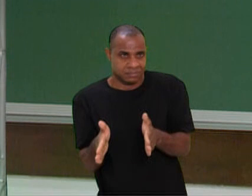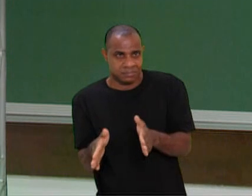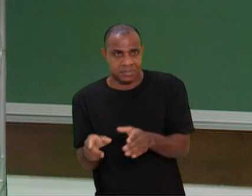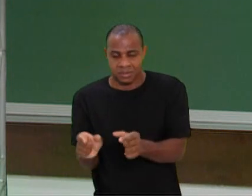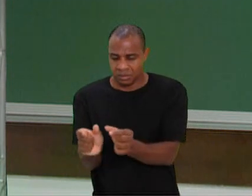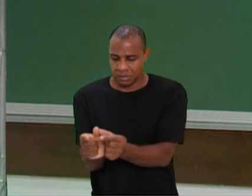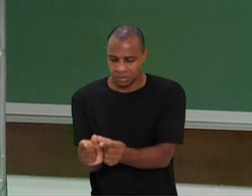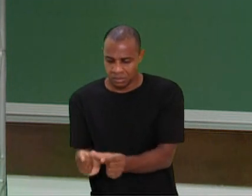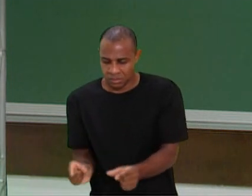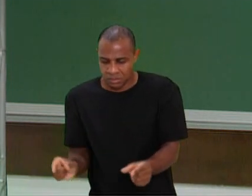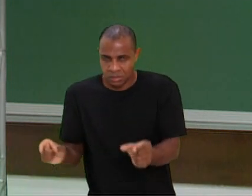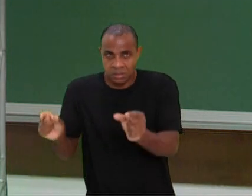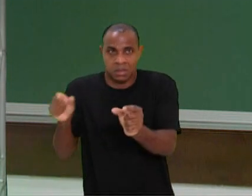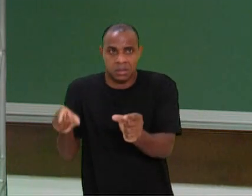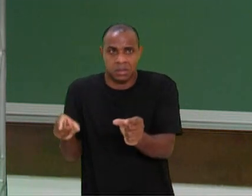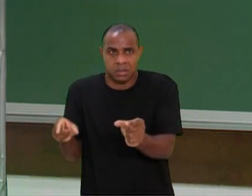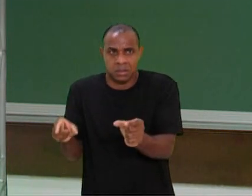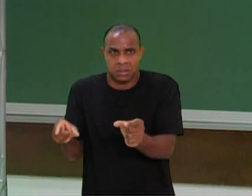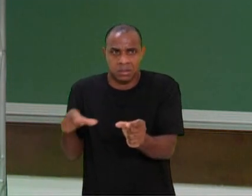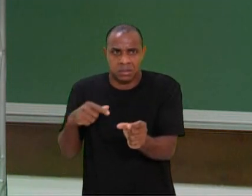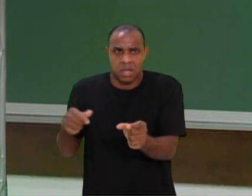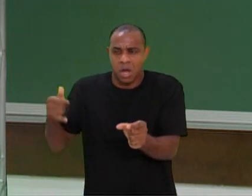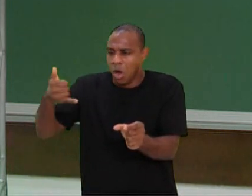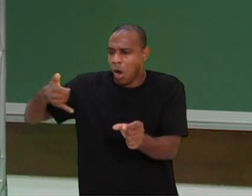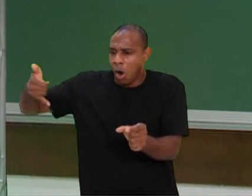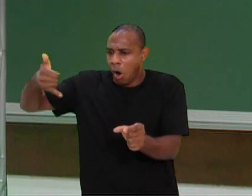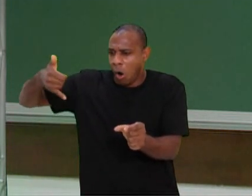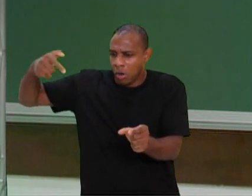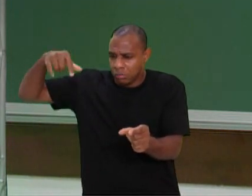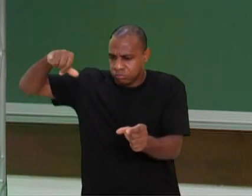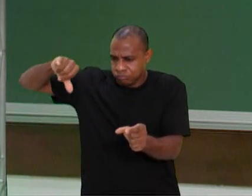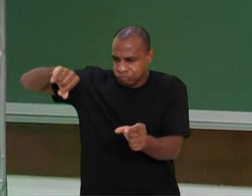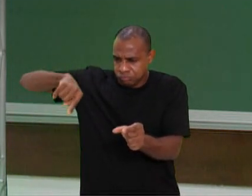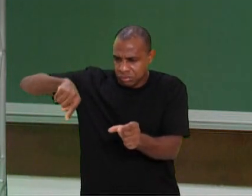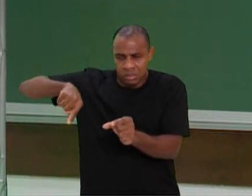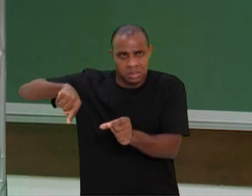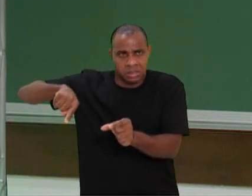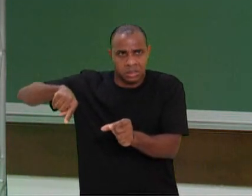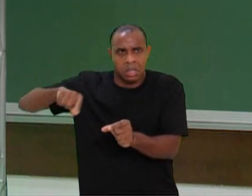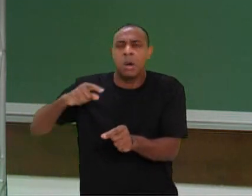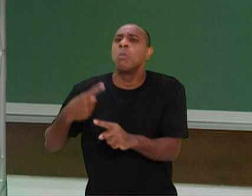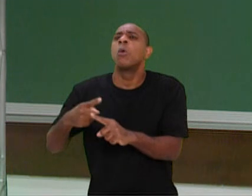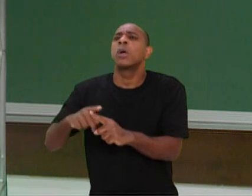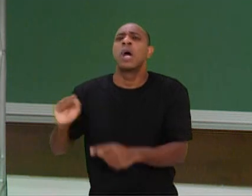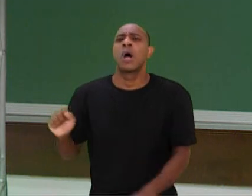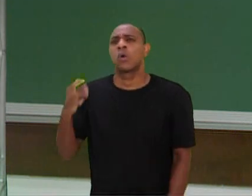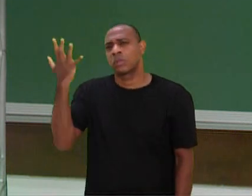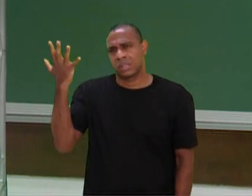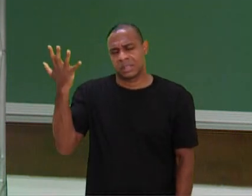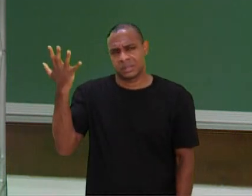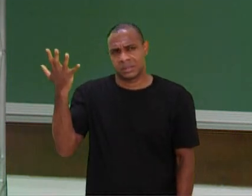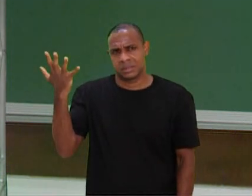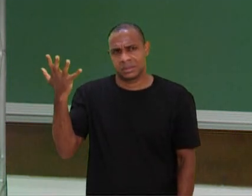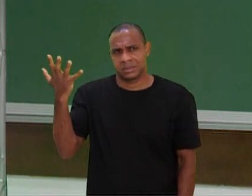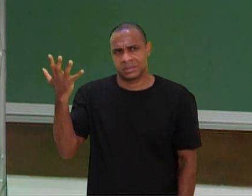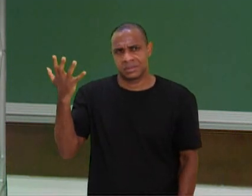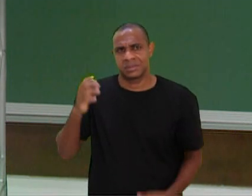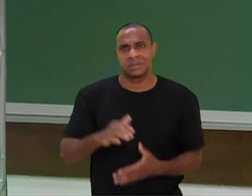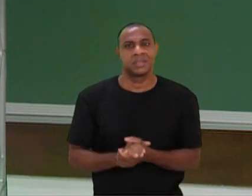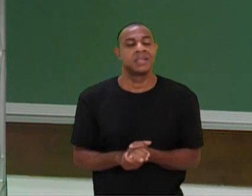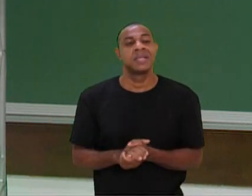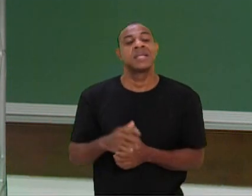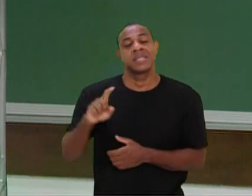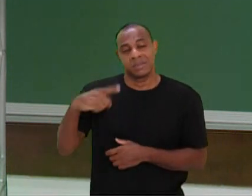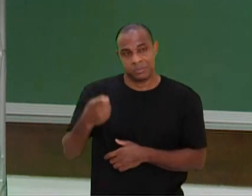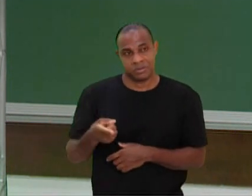óleo, por exemplo, no ramo direito, você percebe que existe um desnível. Certo? Por que isso acontece? Daqui a pouco eu responder essa